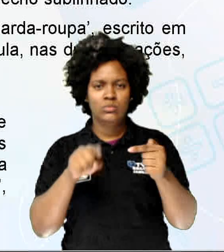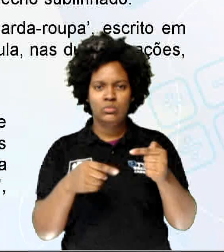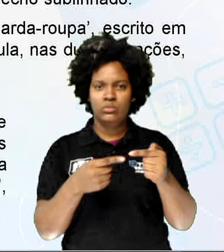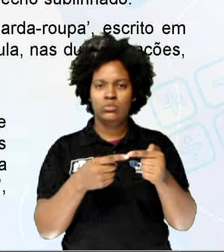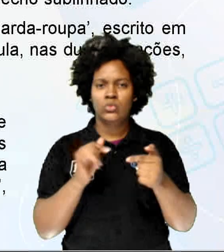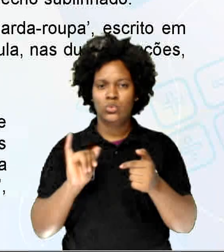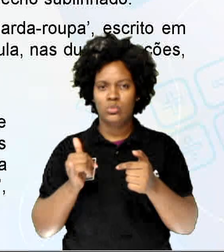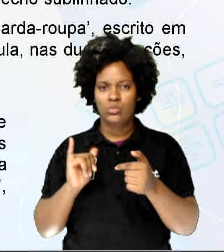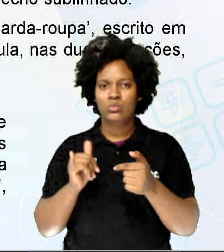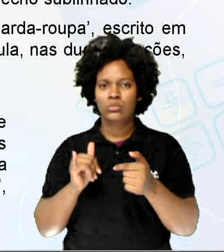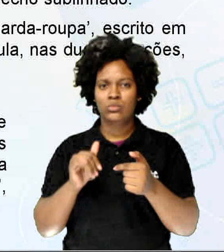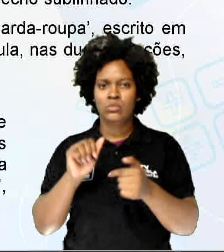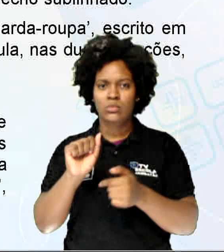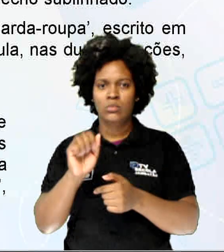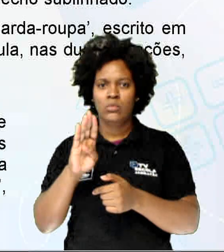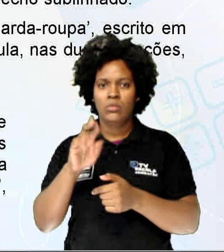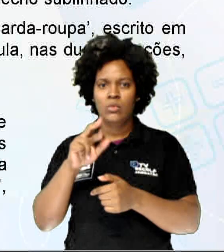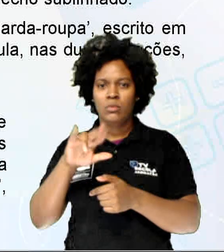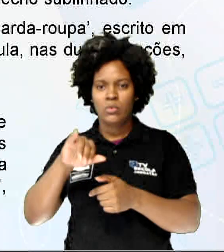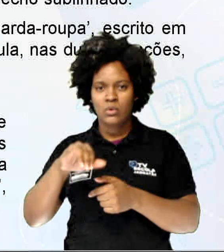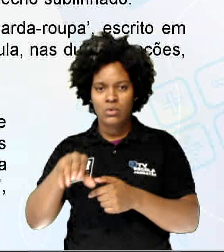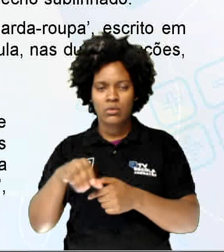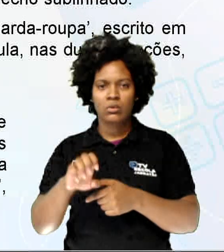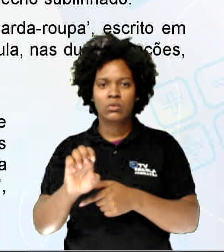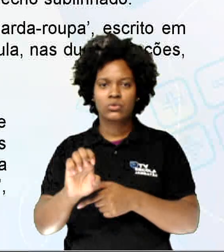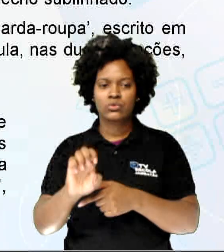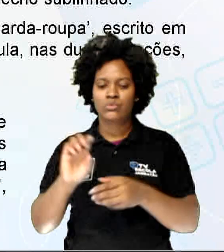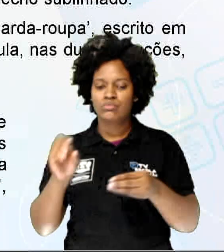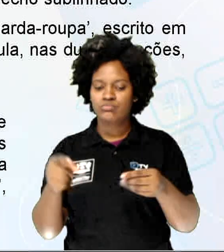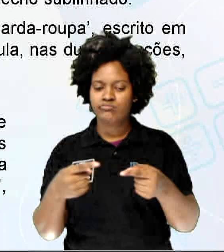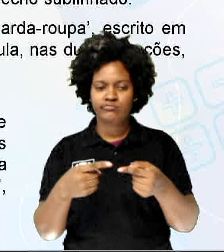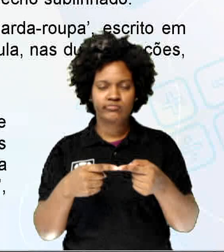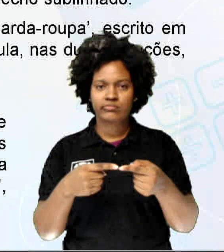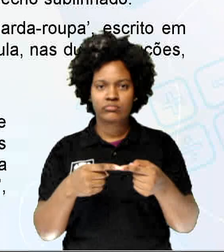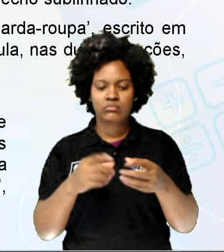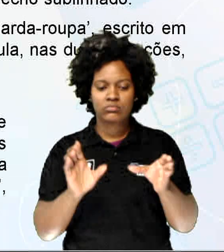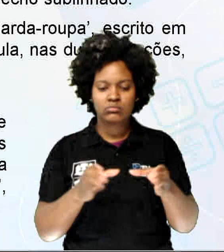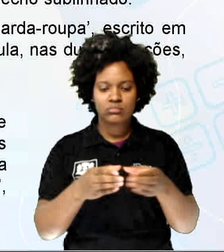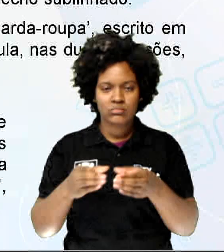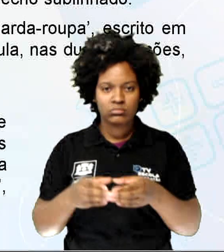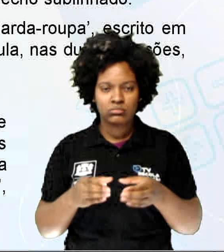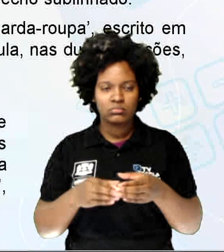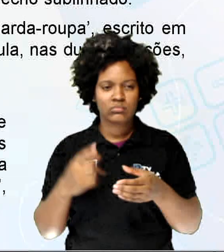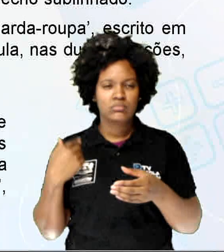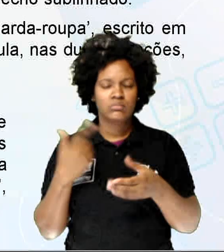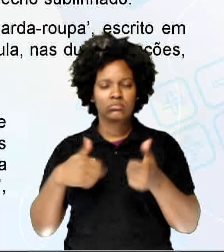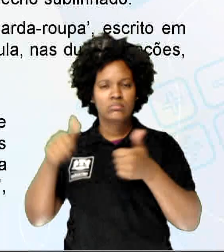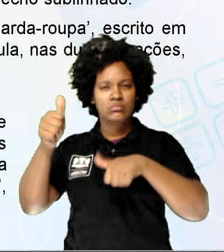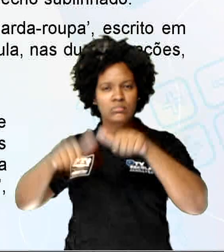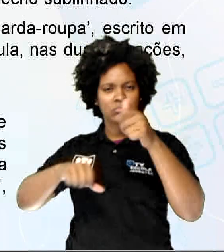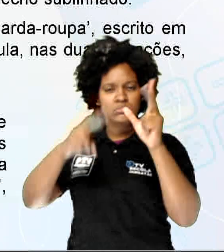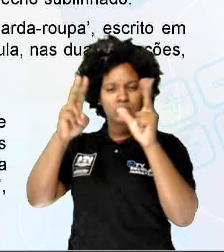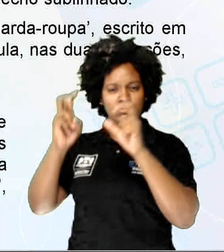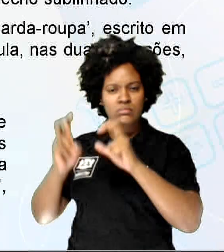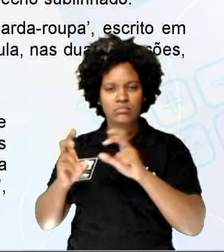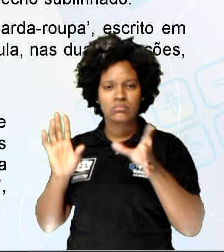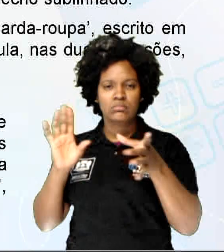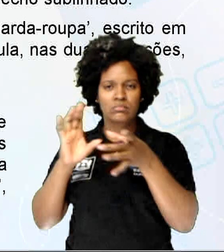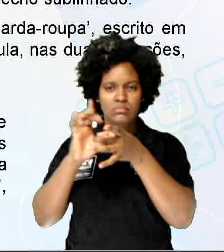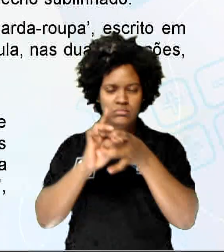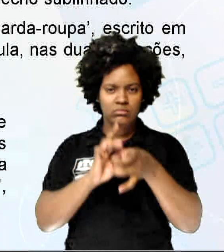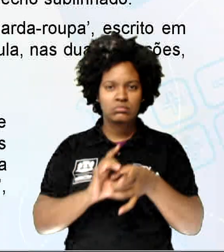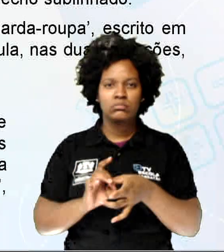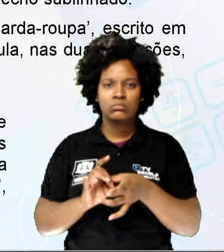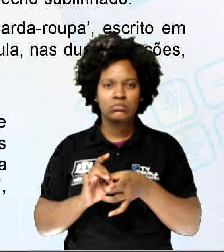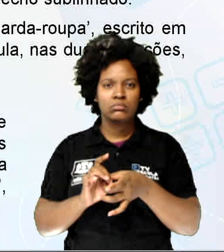crônicas, e abrange, combinando com o conjunto. Se nós avaliarmos aqui no contexto, encontraremos